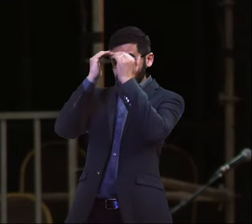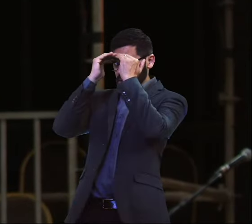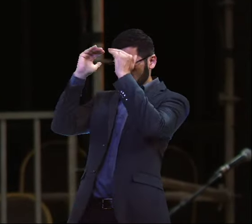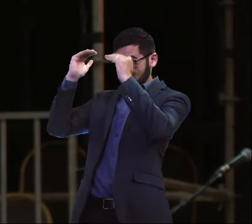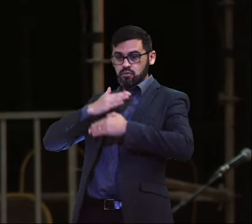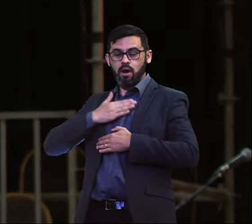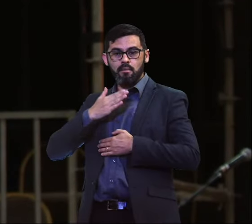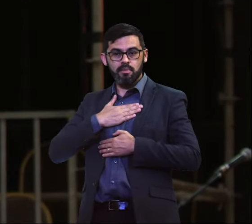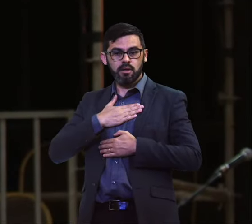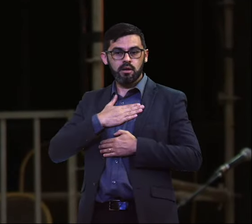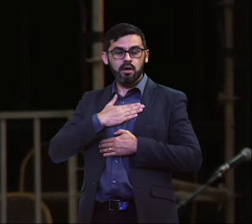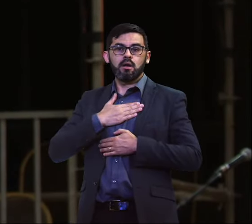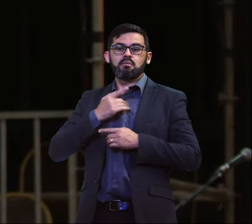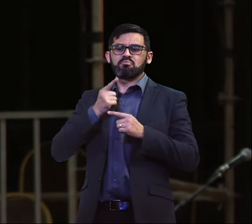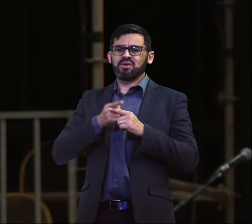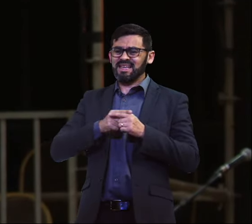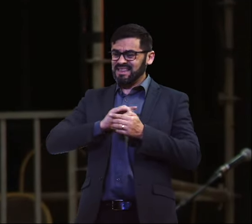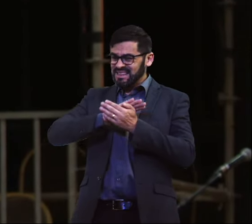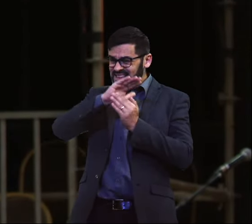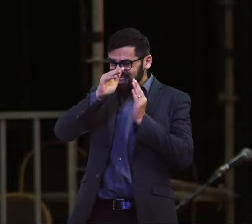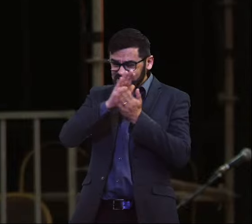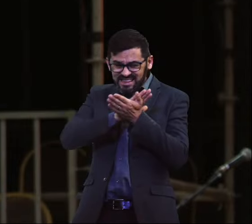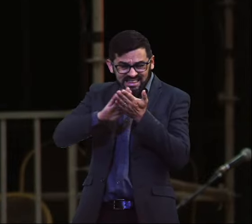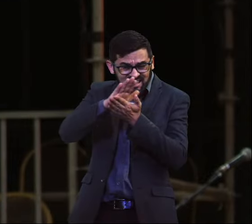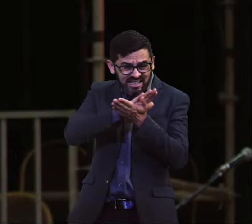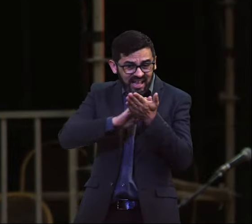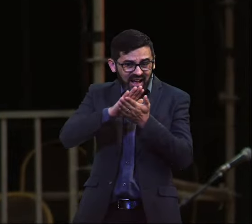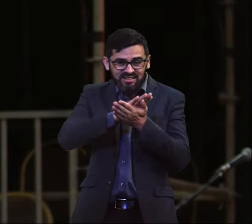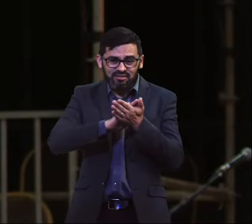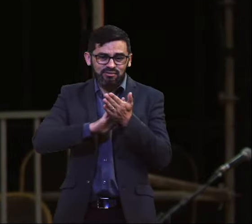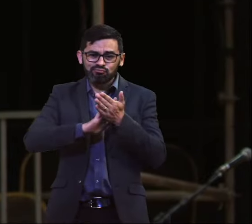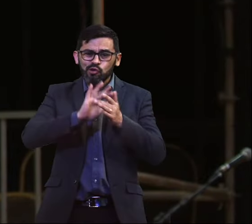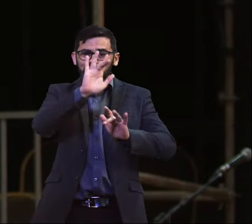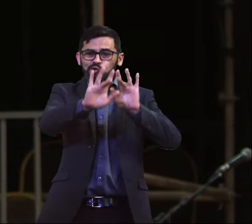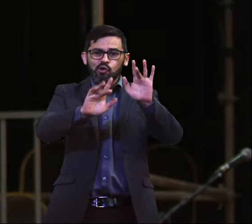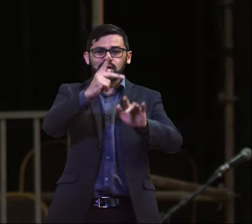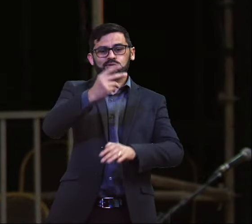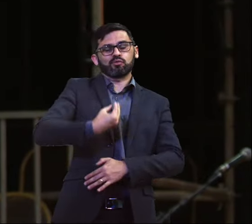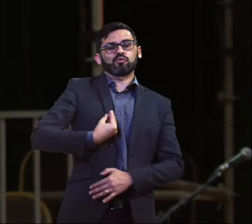porque chama alguma arderá em vocês.